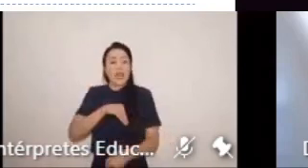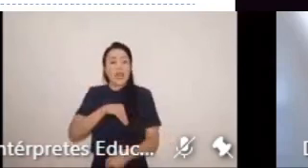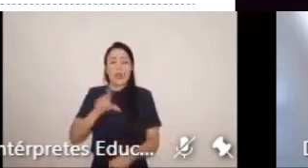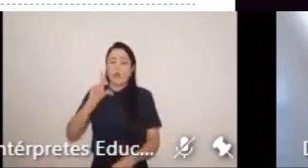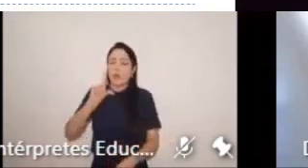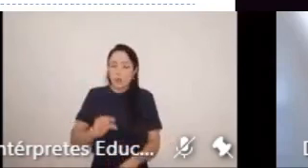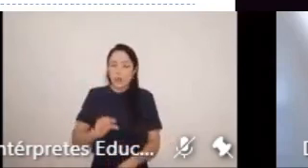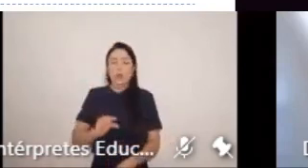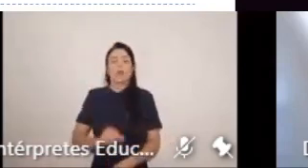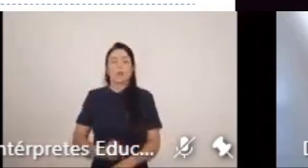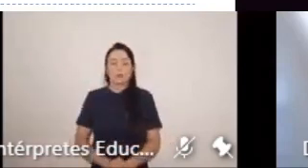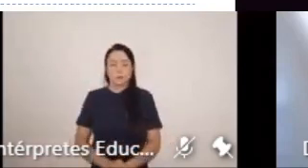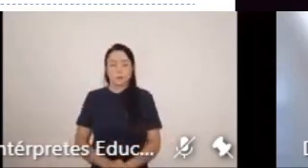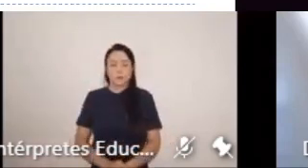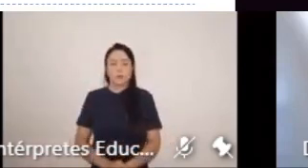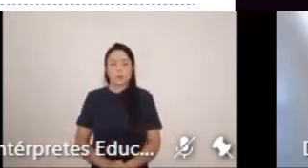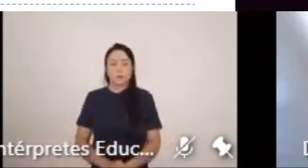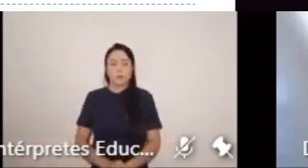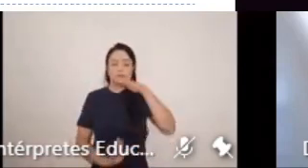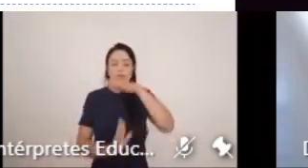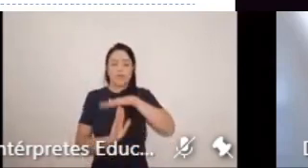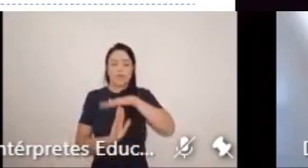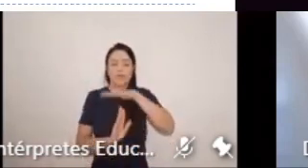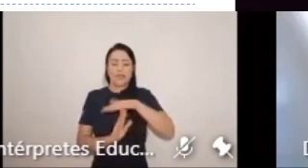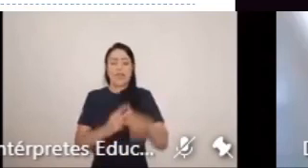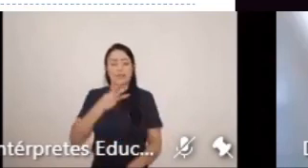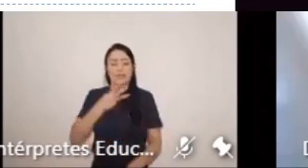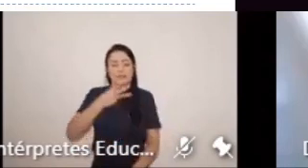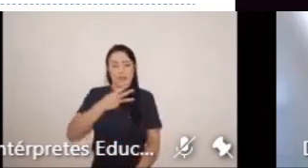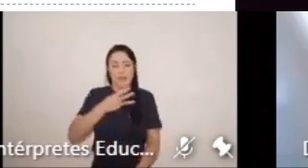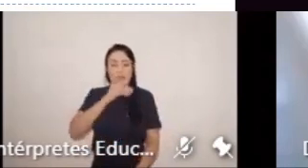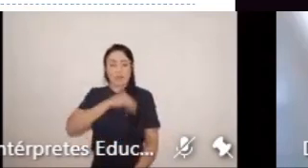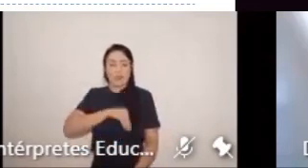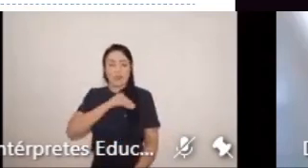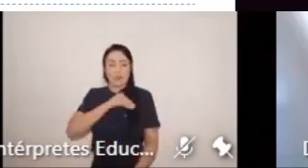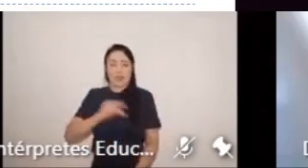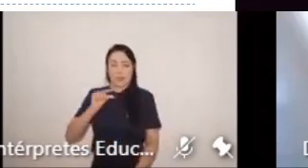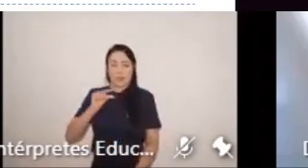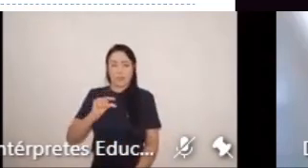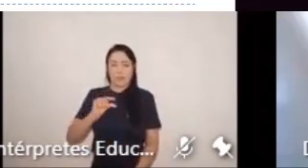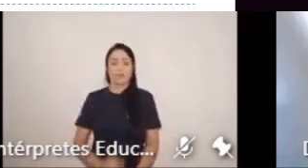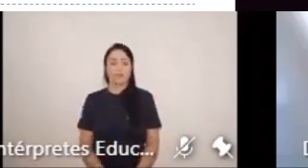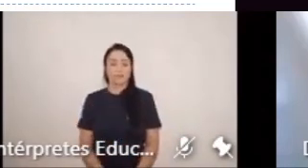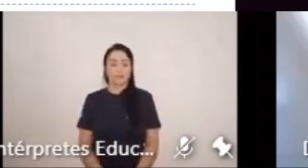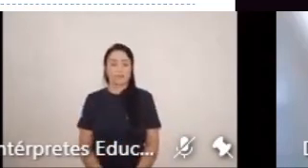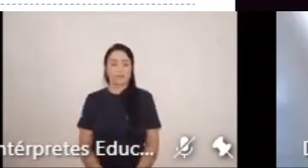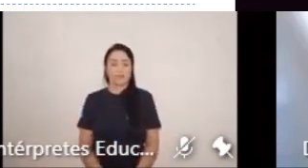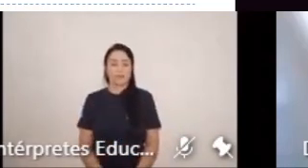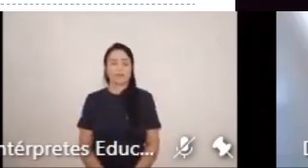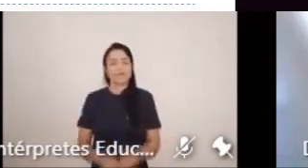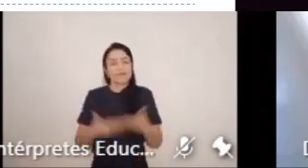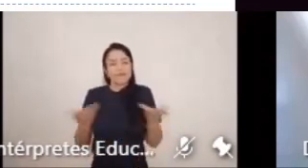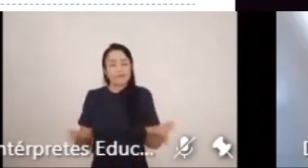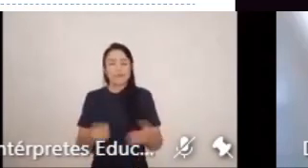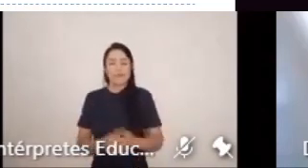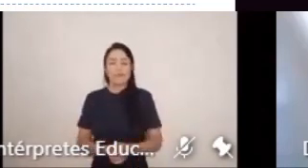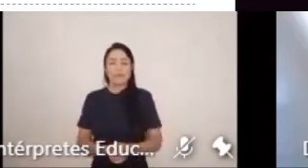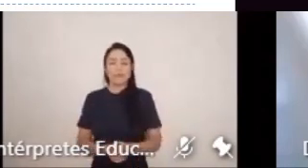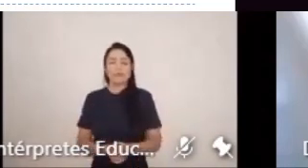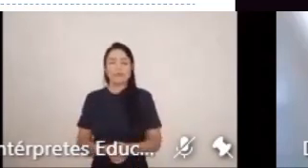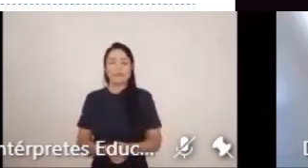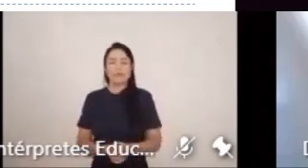per capita, é familiar, de até 3 salários mínimos, né? E é isso,